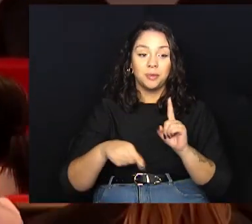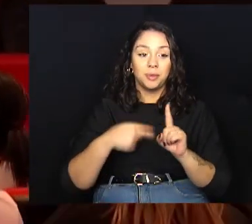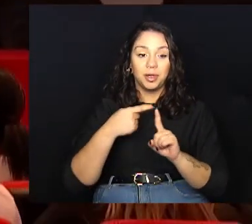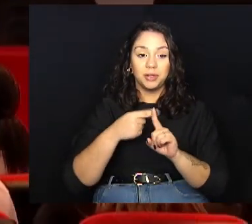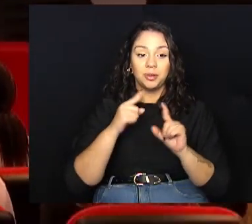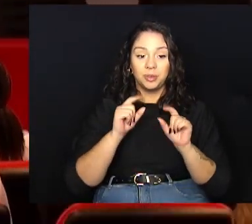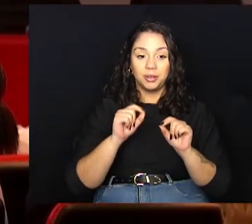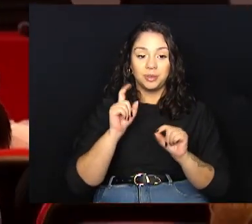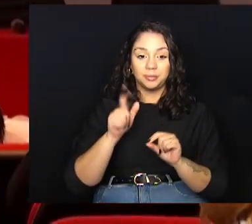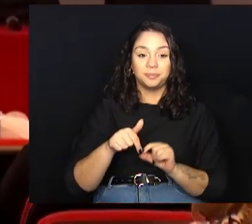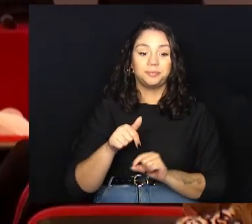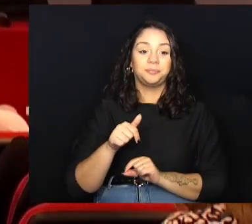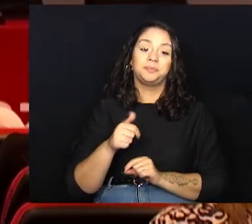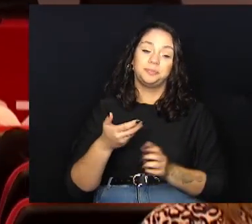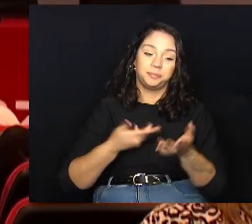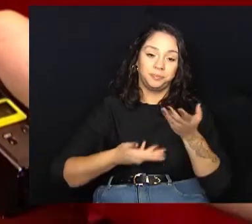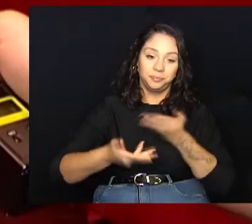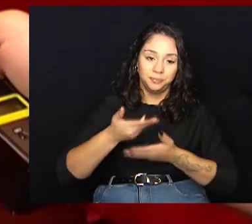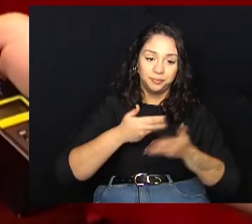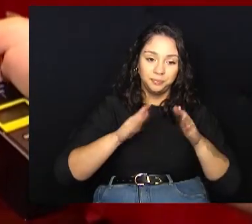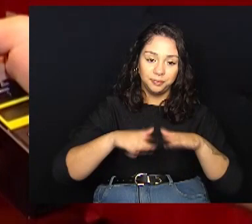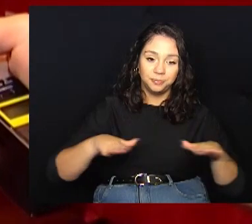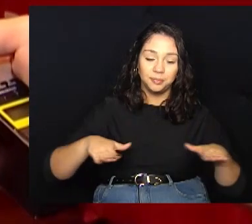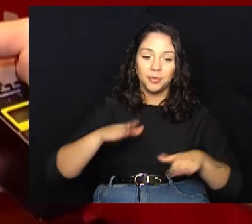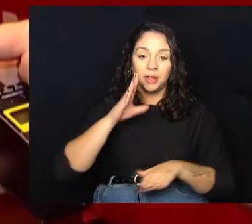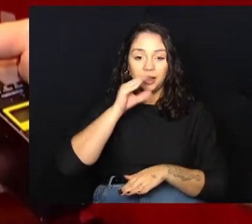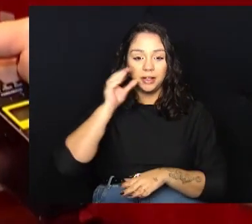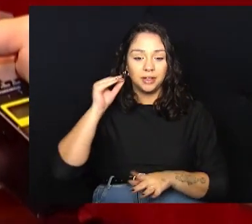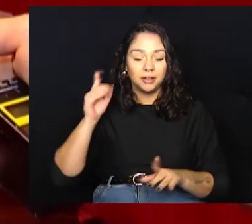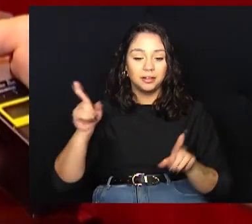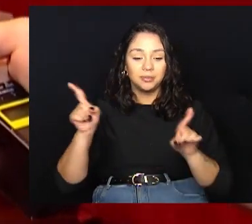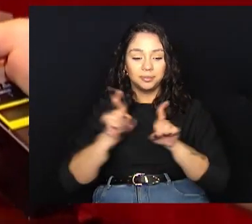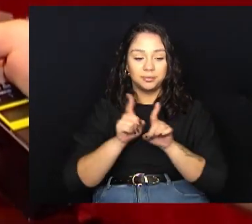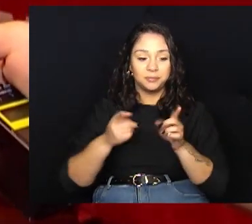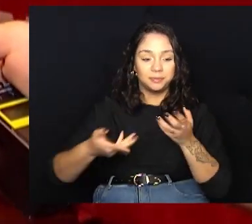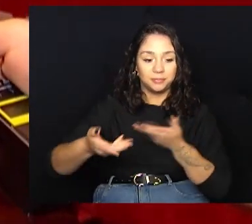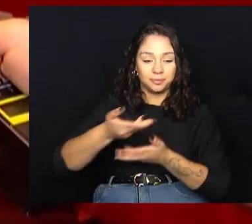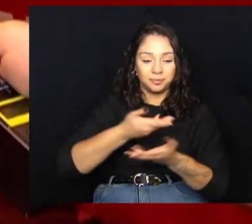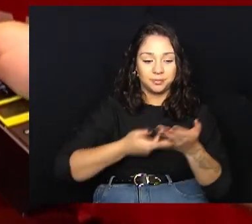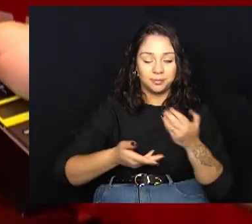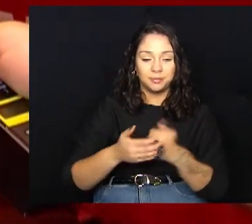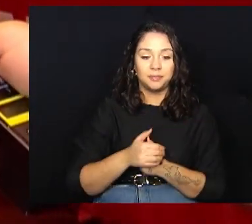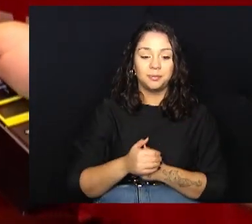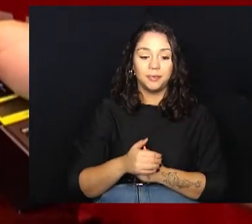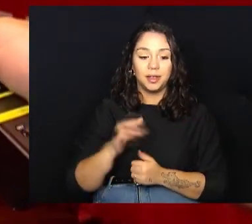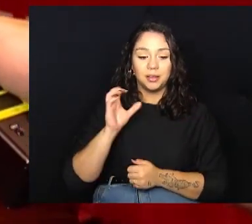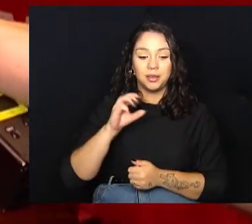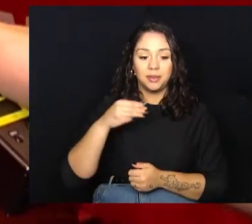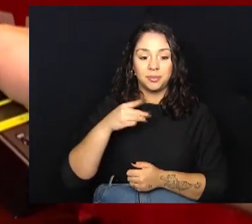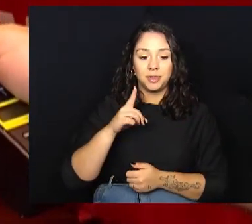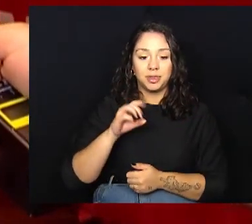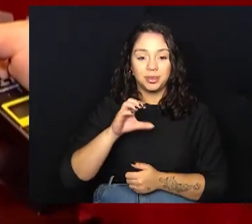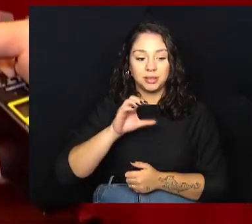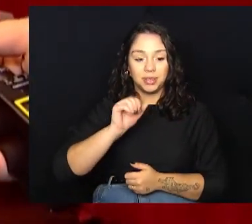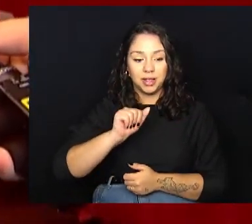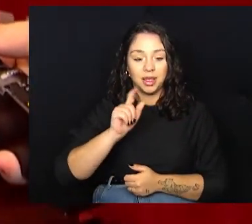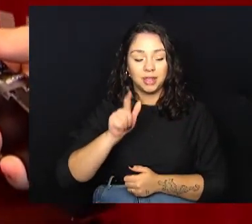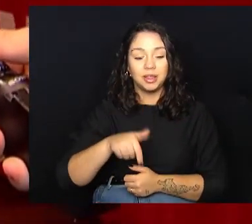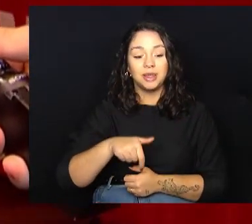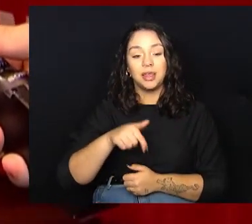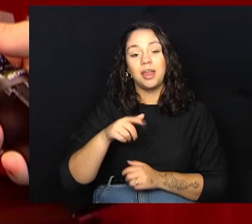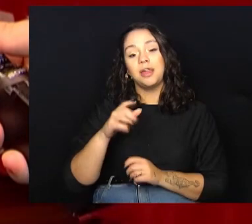cá entre nós crianças e adolescentes entre nós você me disser que o Conselho Municipal da Criança e do Adolescente